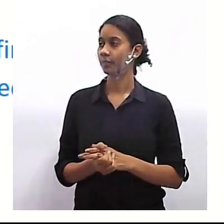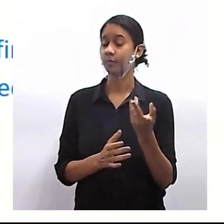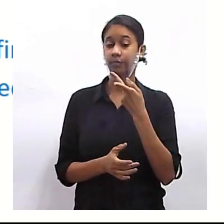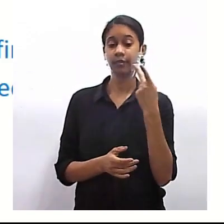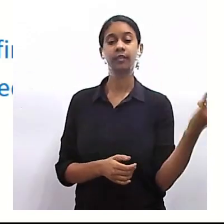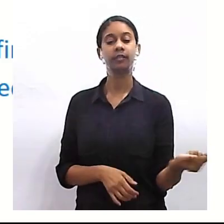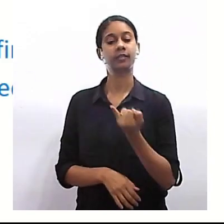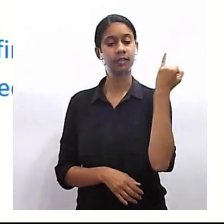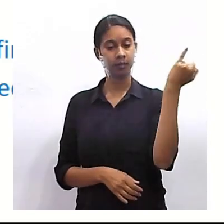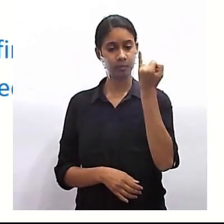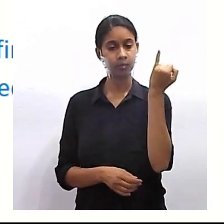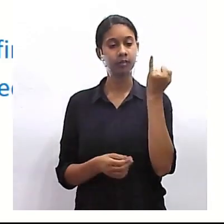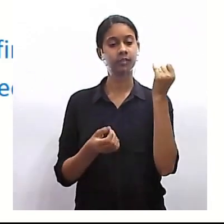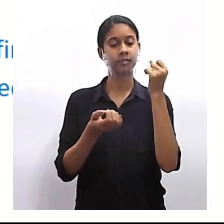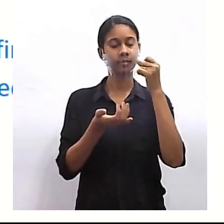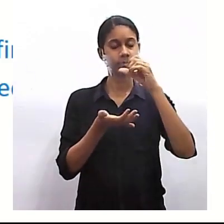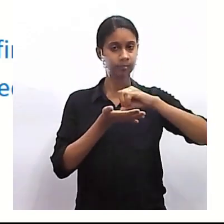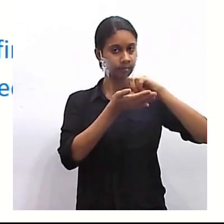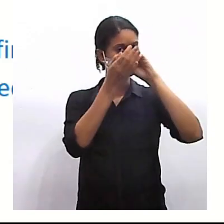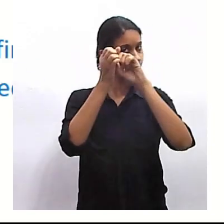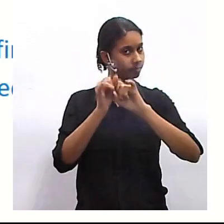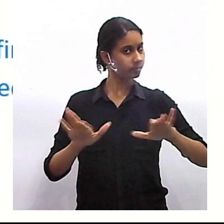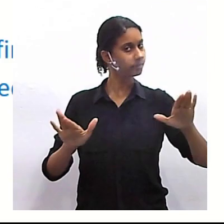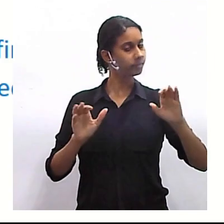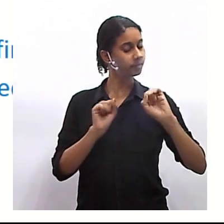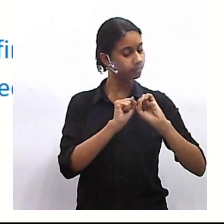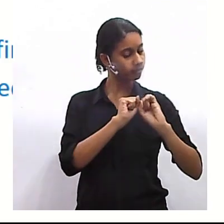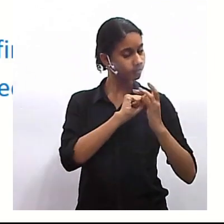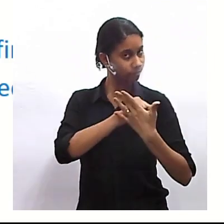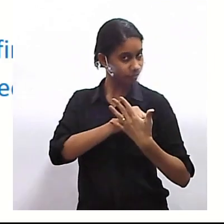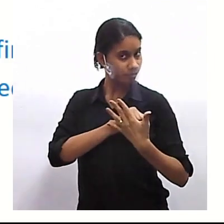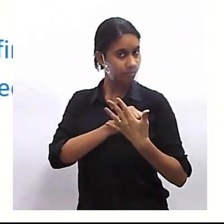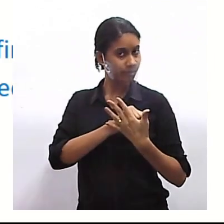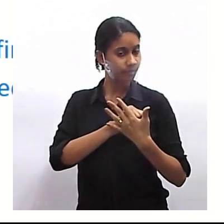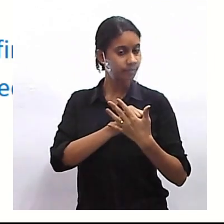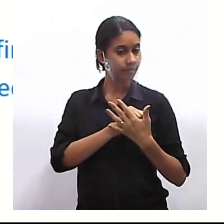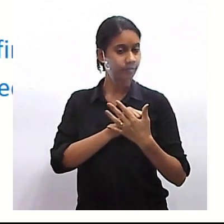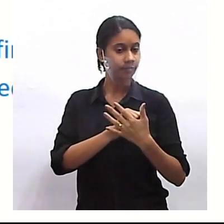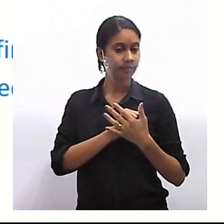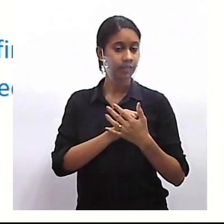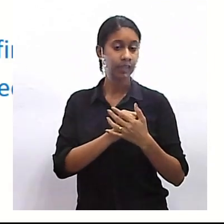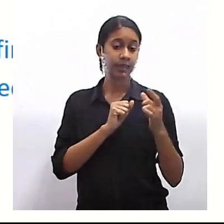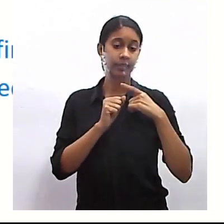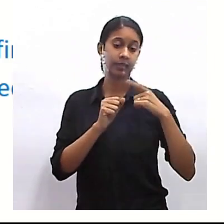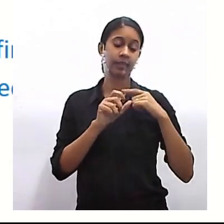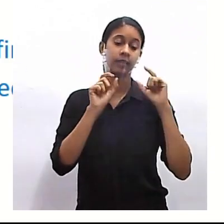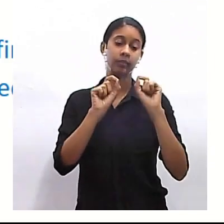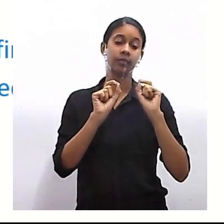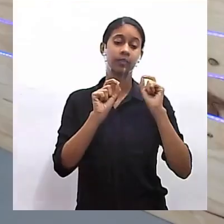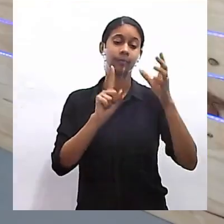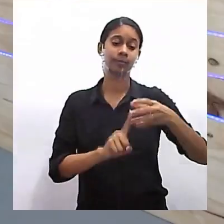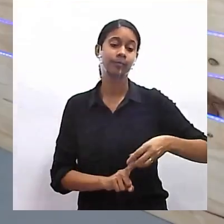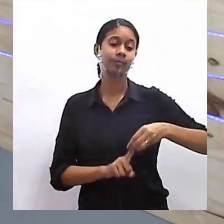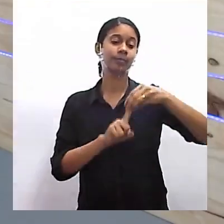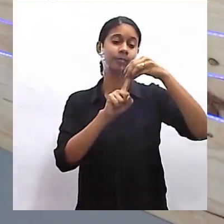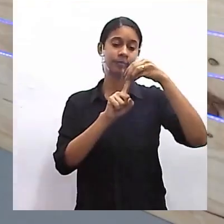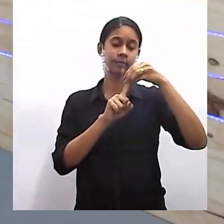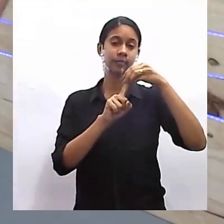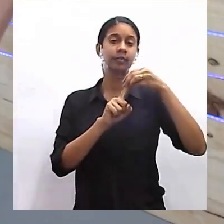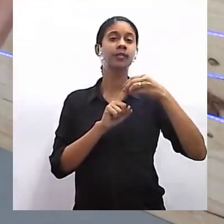da importância do CD no cenário da Covid-19, né? A pandemia destacou a importância da